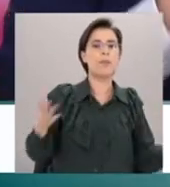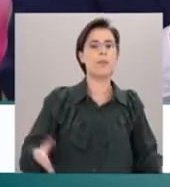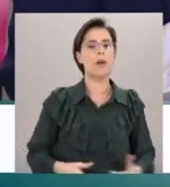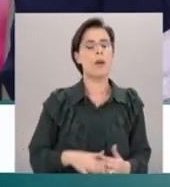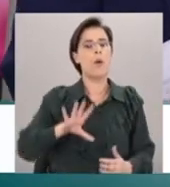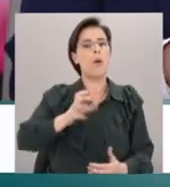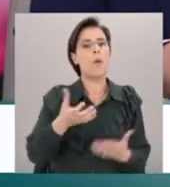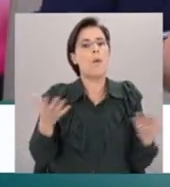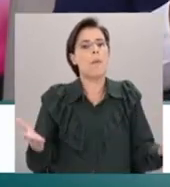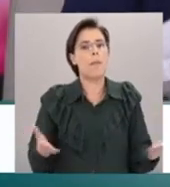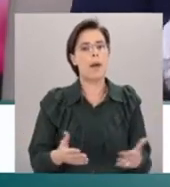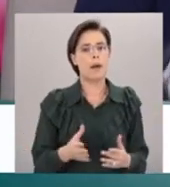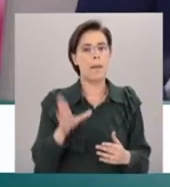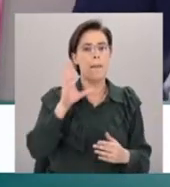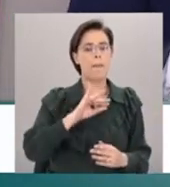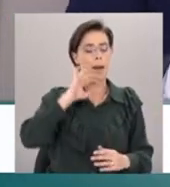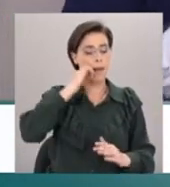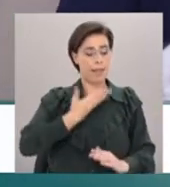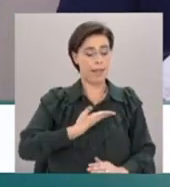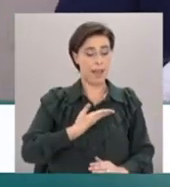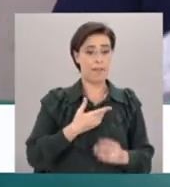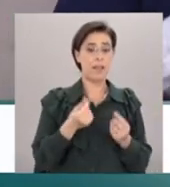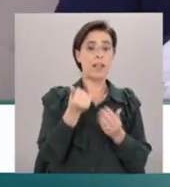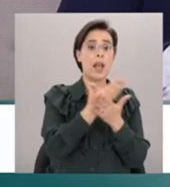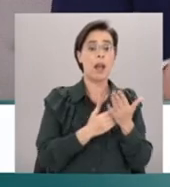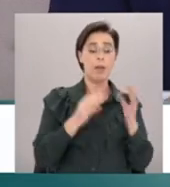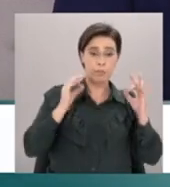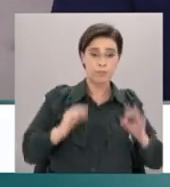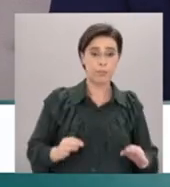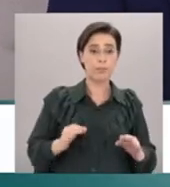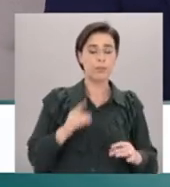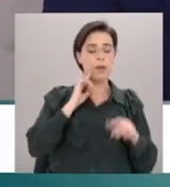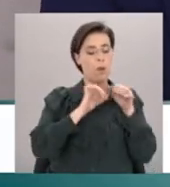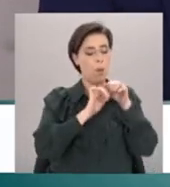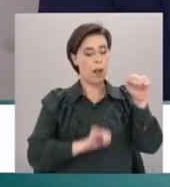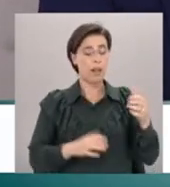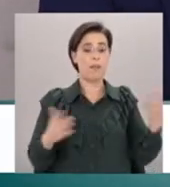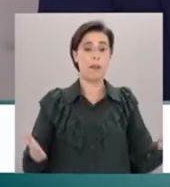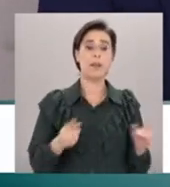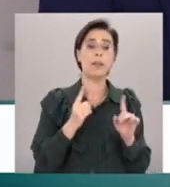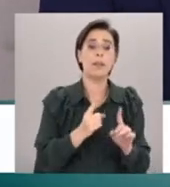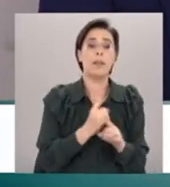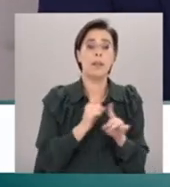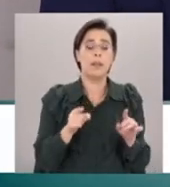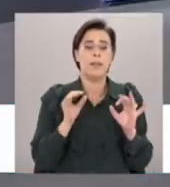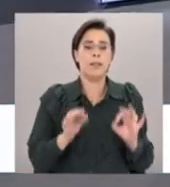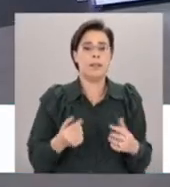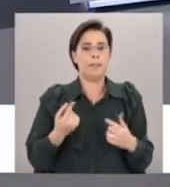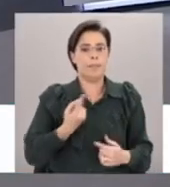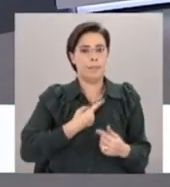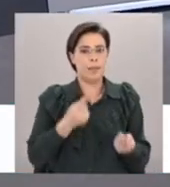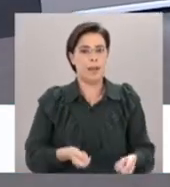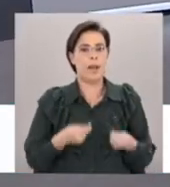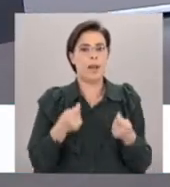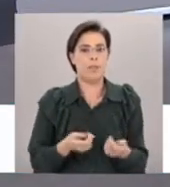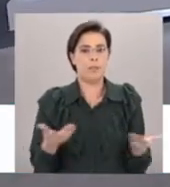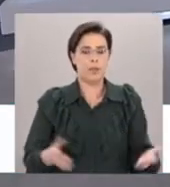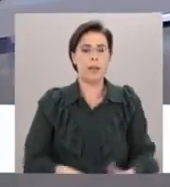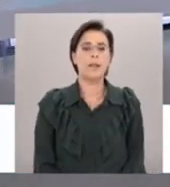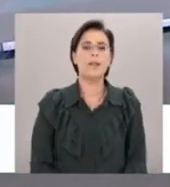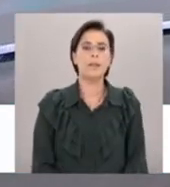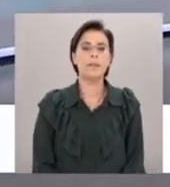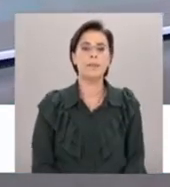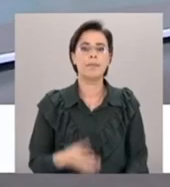por cima, um país cujo maior déficit da sua economia é mesmo as qualificações, e é por isso que é aí mesmo que nós devíamos apostar.